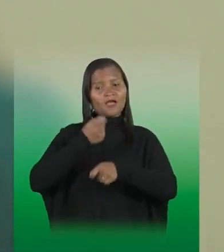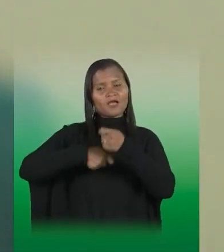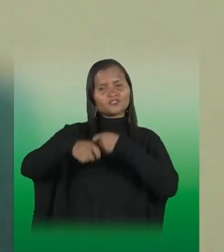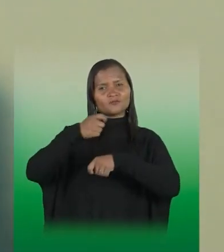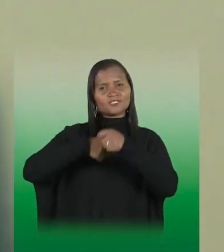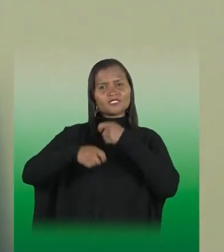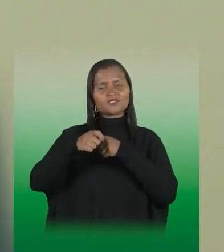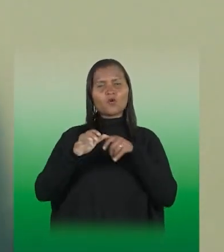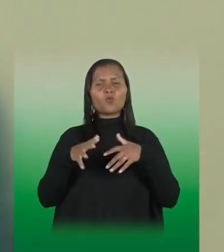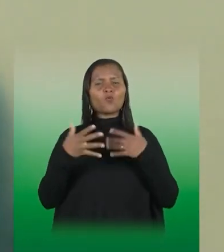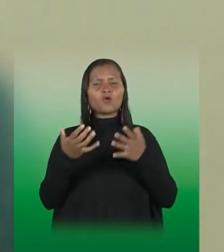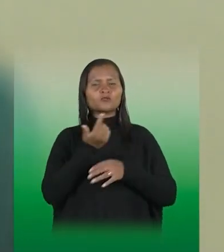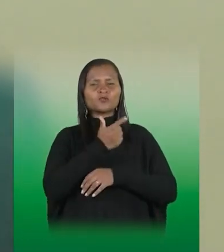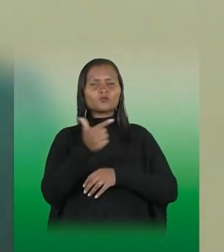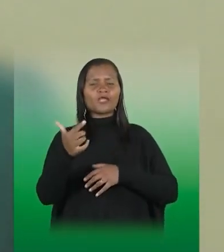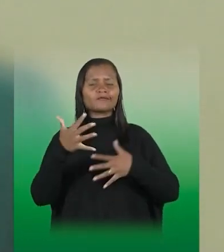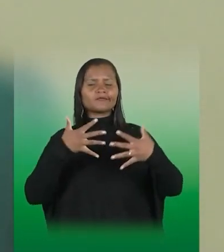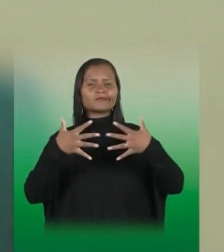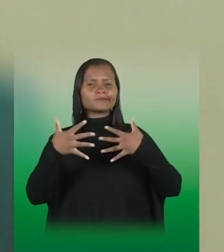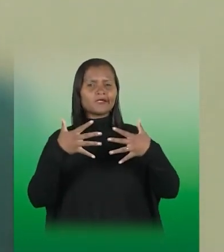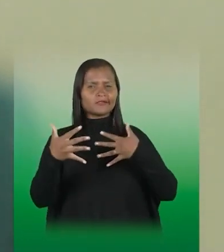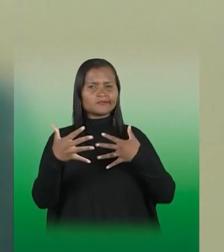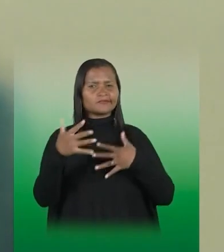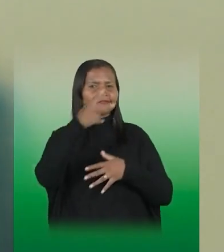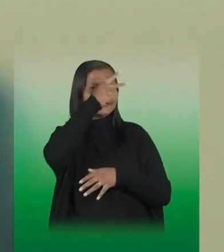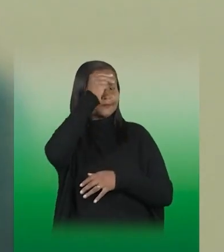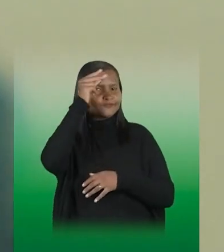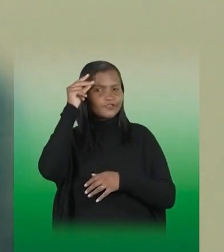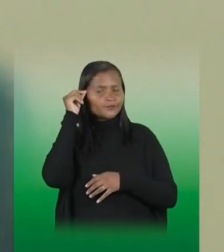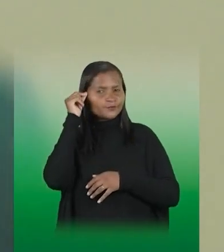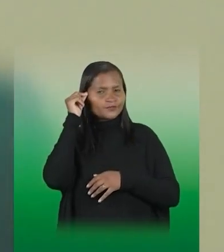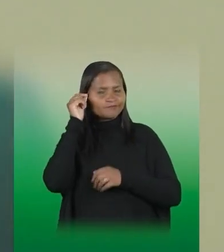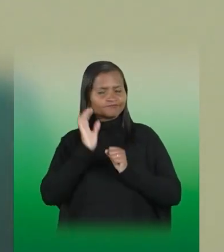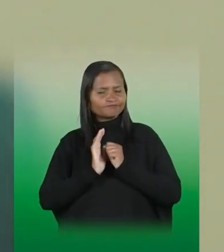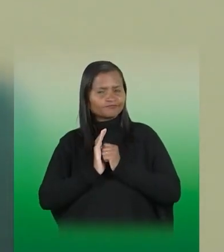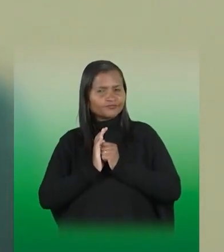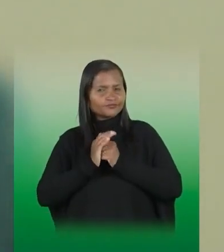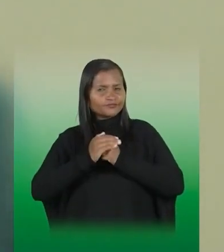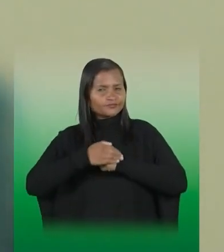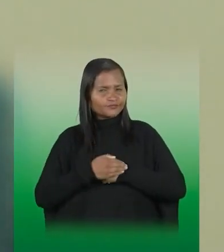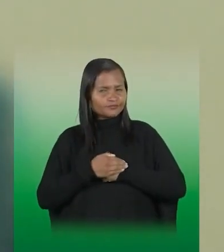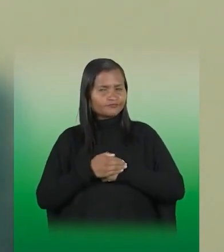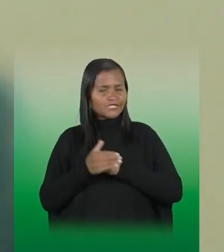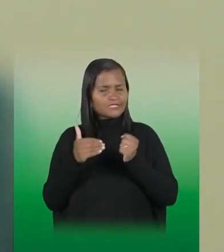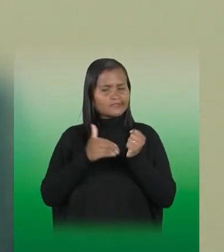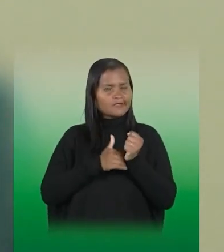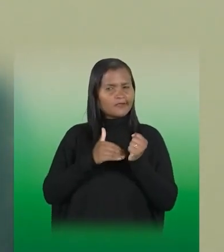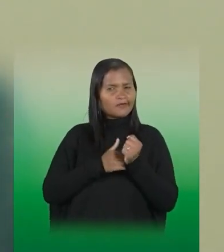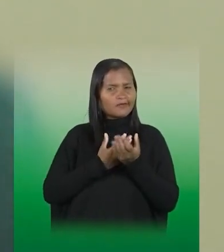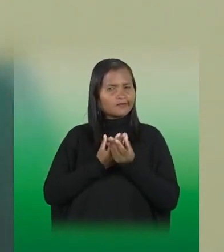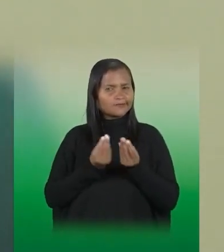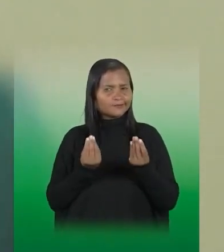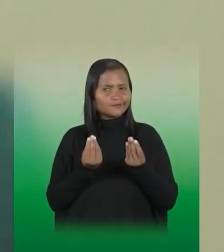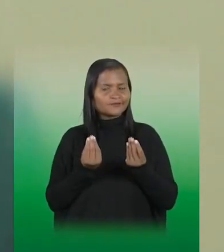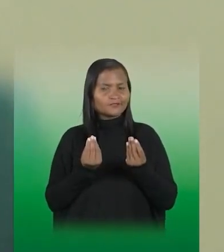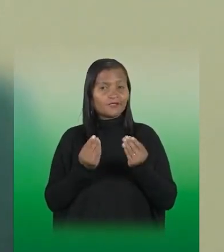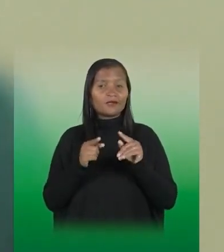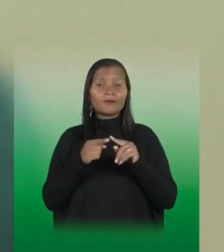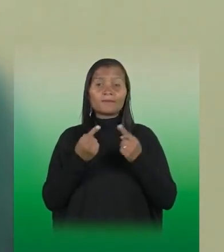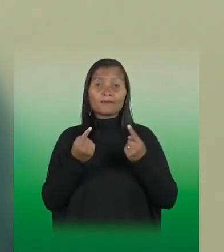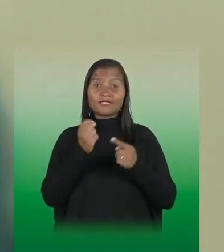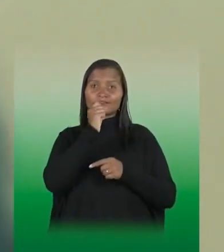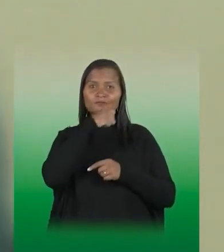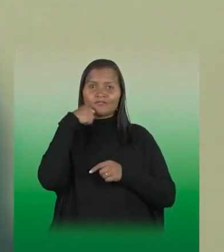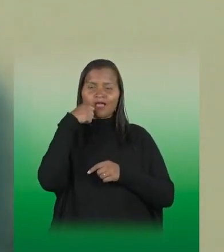a administração quando não há transparência na prefeitura, às escondidas e cheia de segredos. Mas com